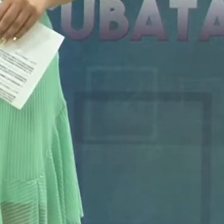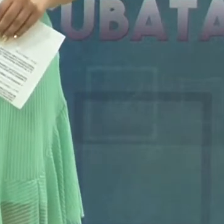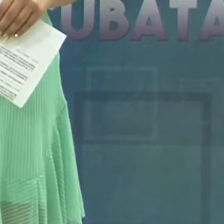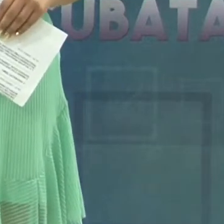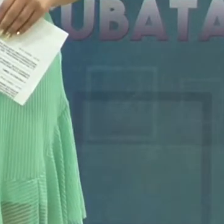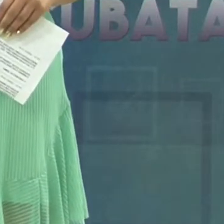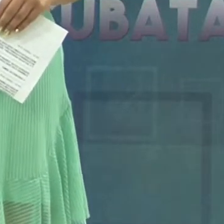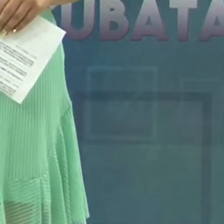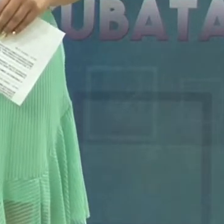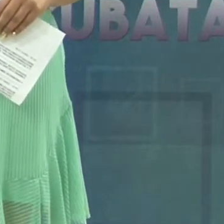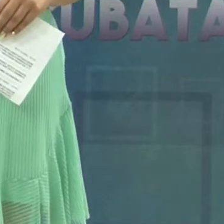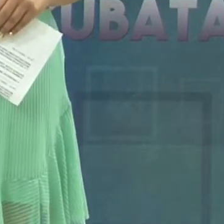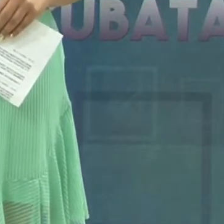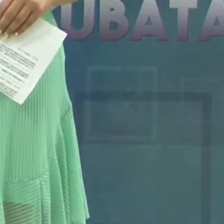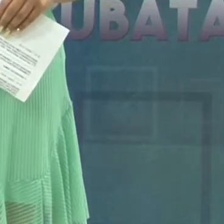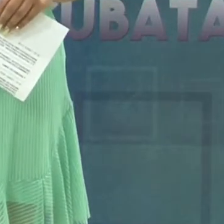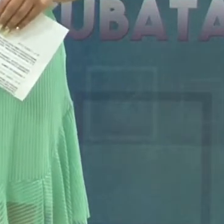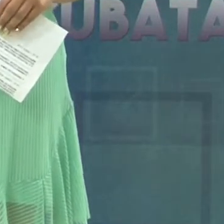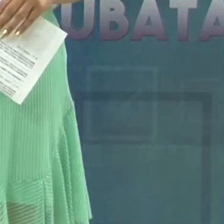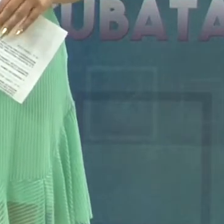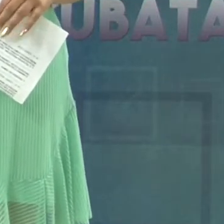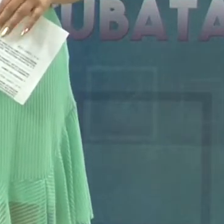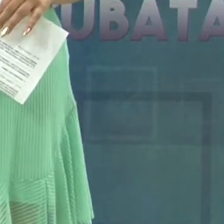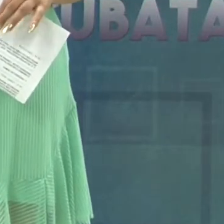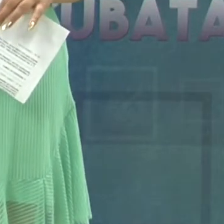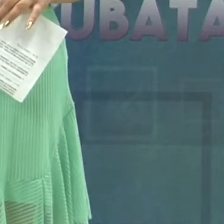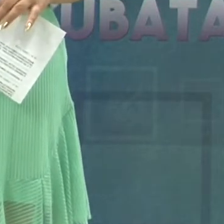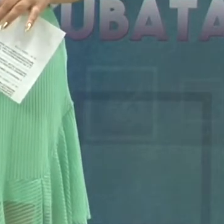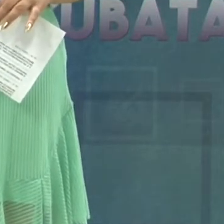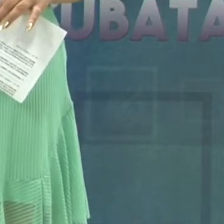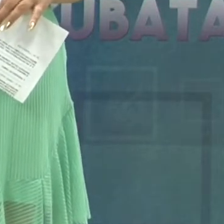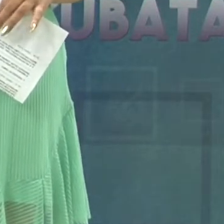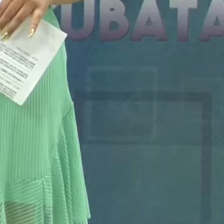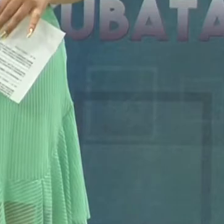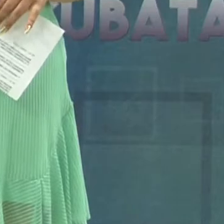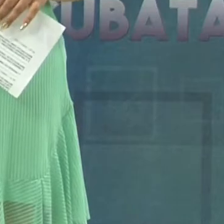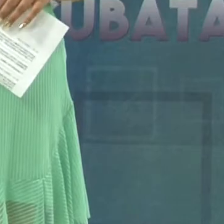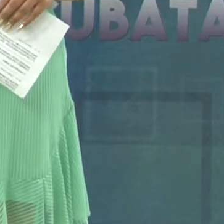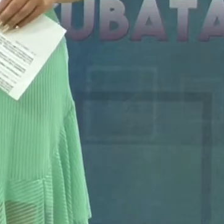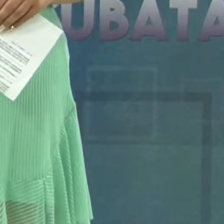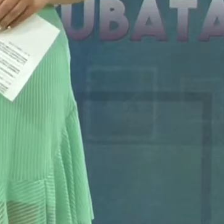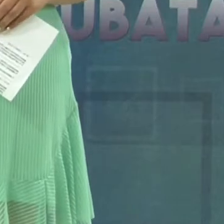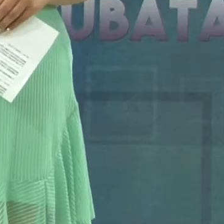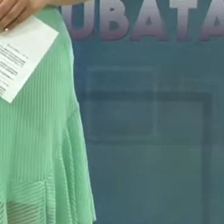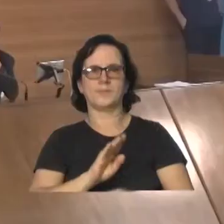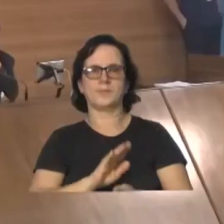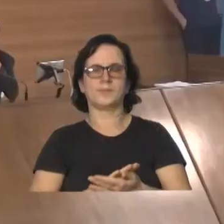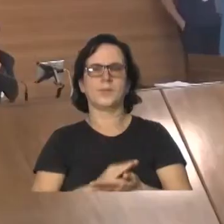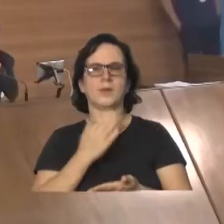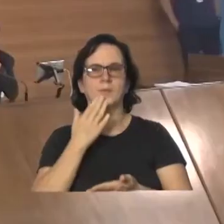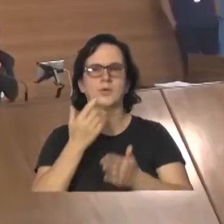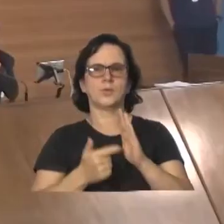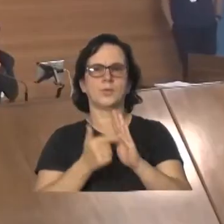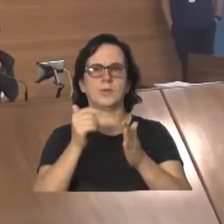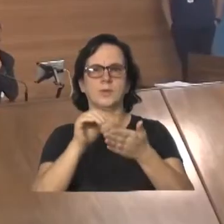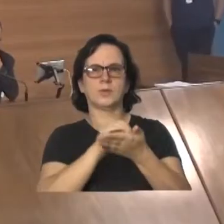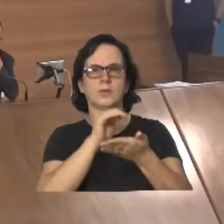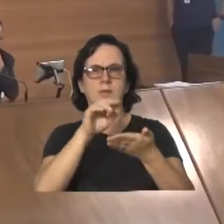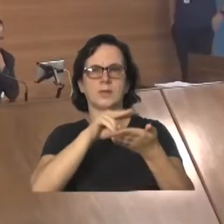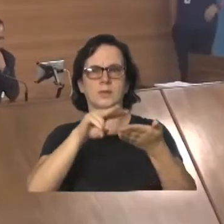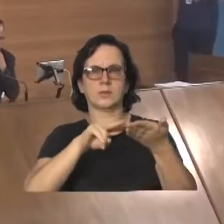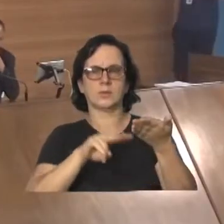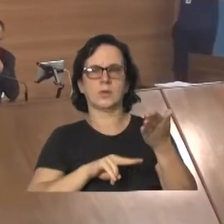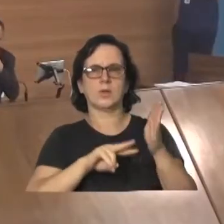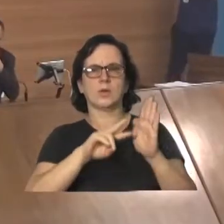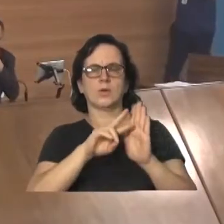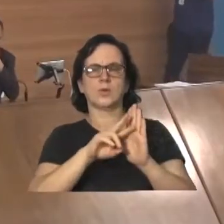na 32ª sessão ordinária o projeto de lei sobre as emendas impositivas. Veja no resumo. Foi aprovada na 30ª